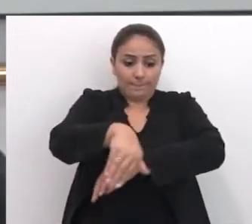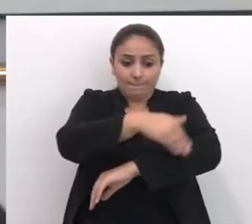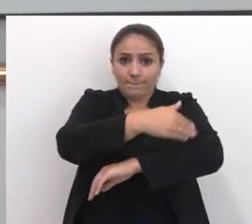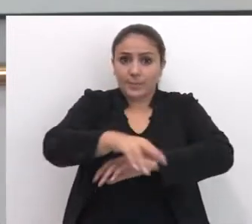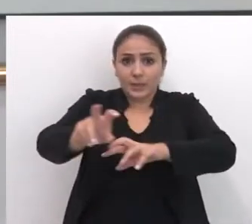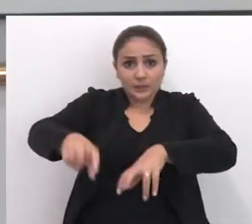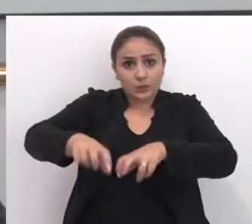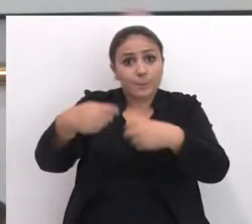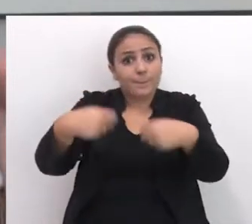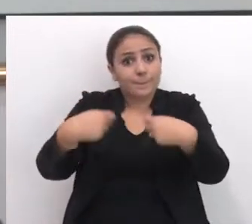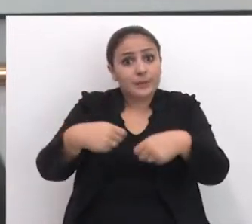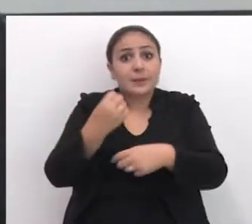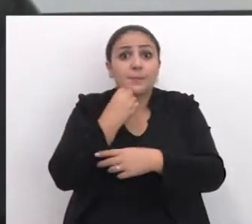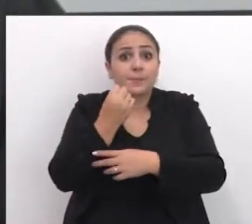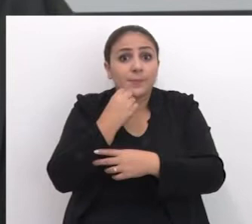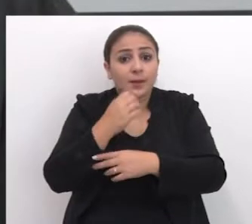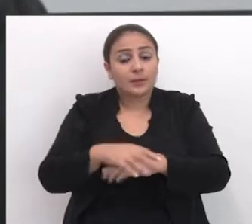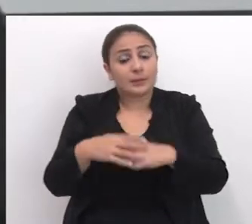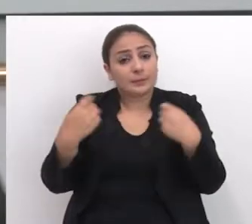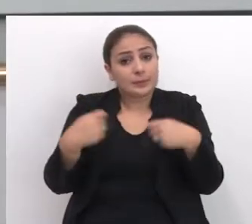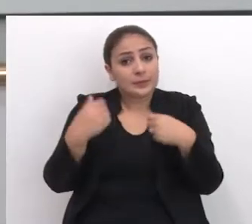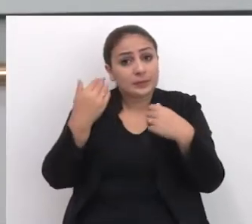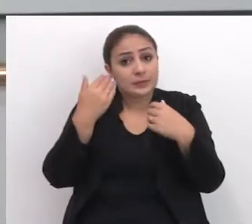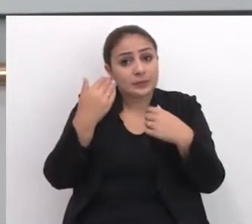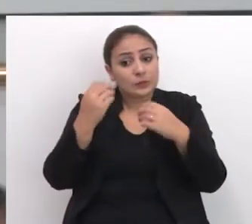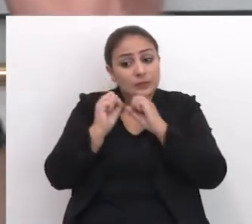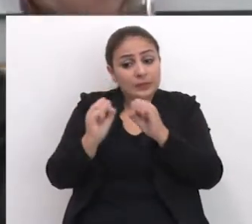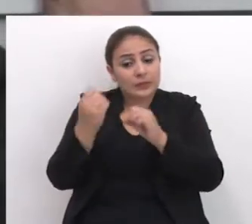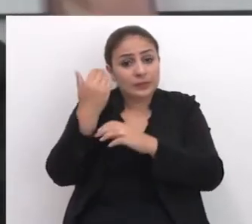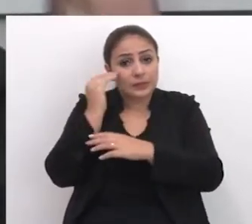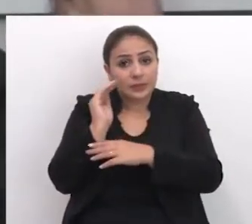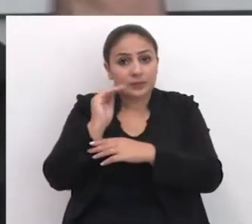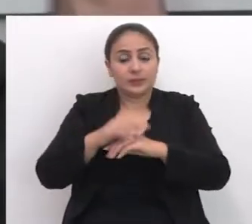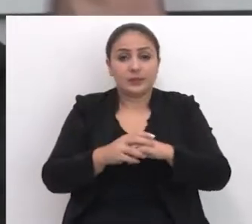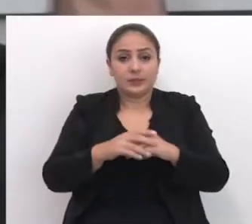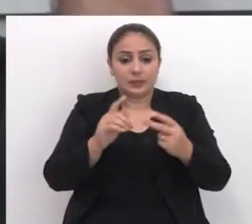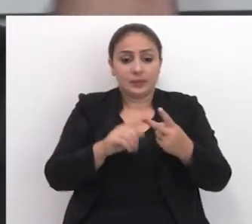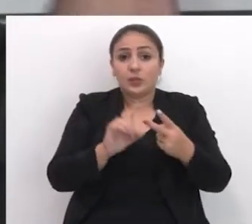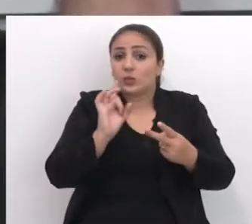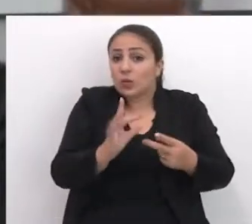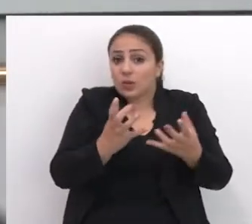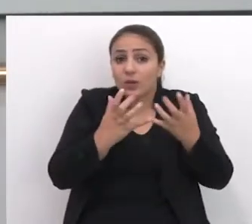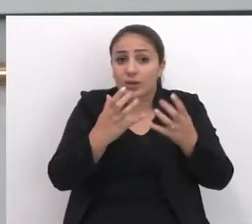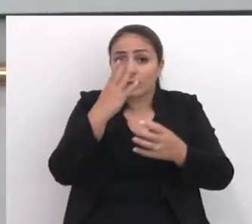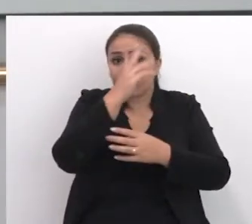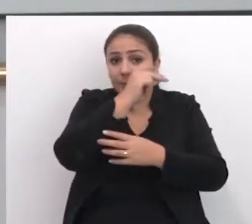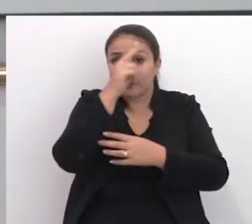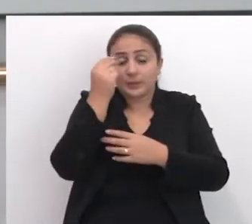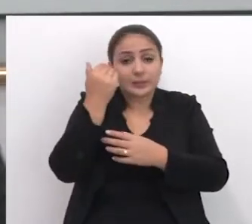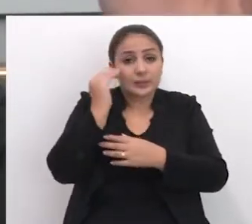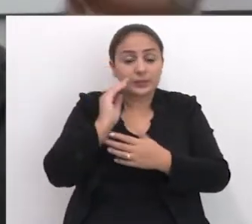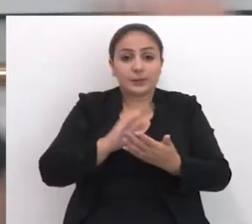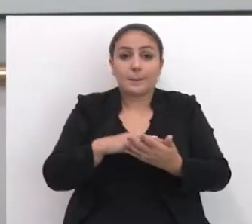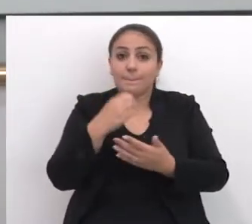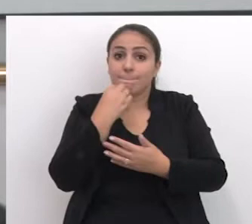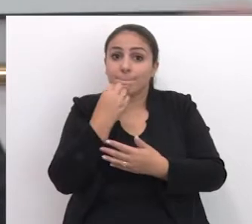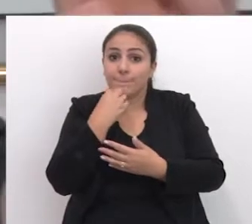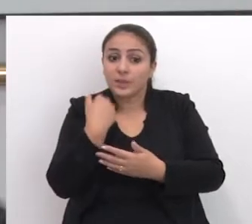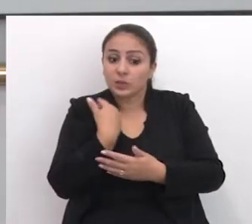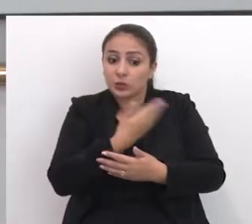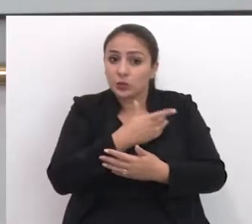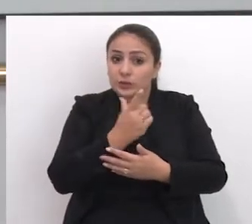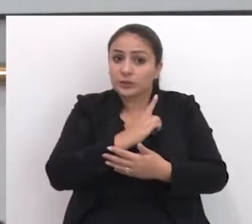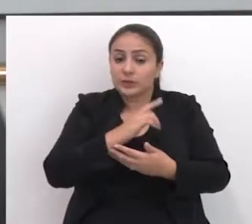tem que ter brita, só isso que eu quero que o nosso secretário entenda, só isso que eu quero que o nosso prefeito entenda, que brita